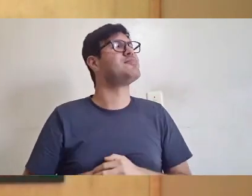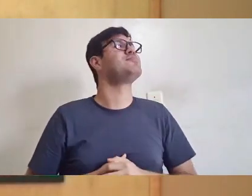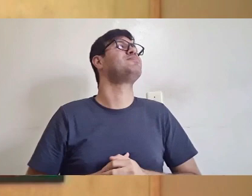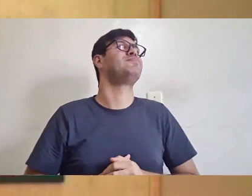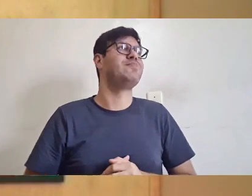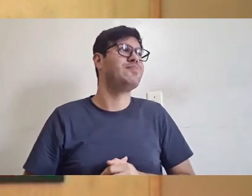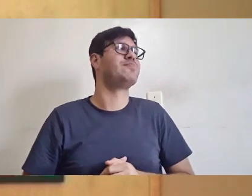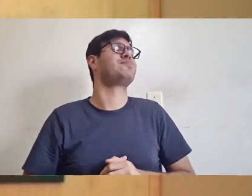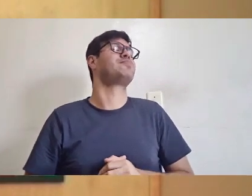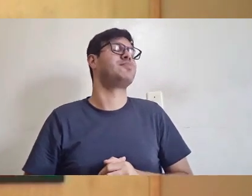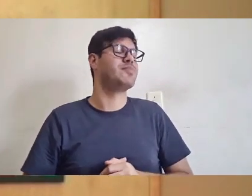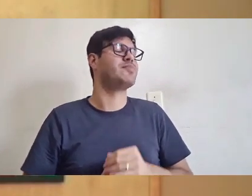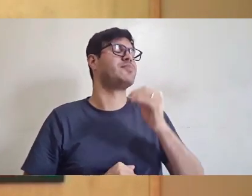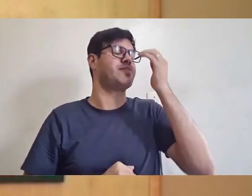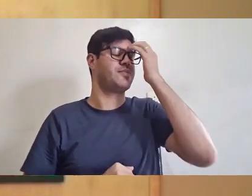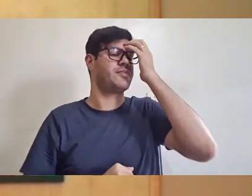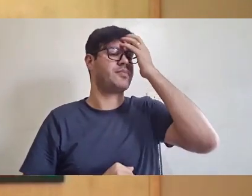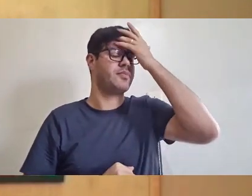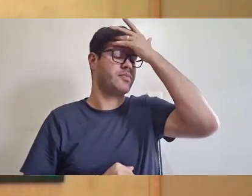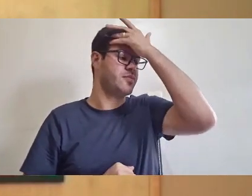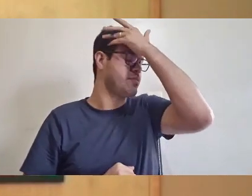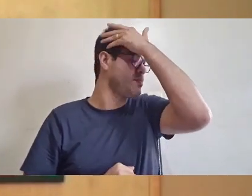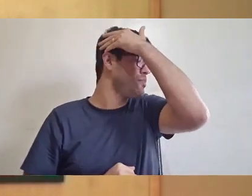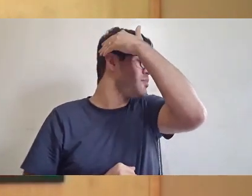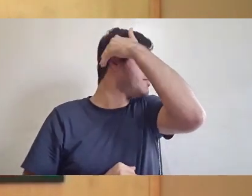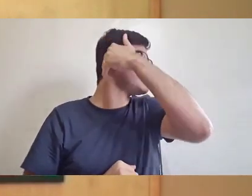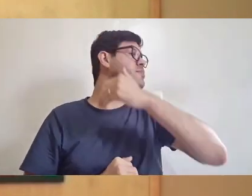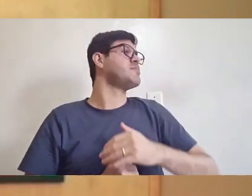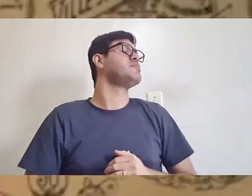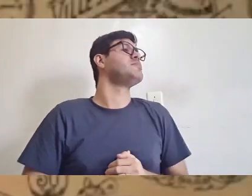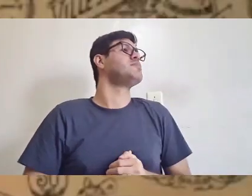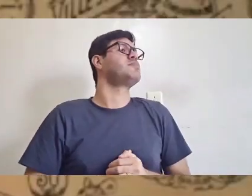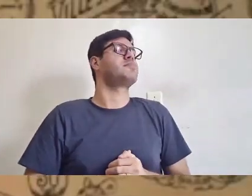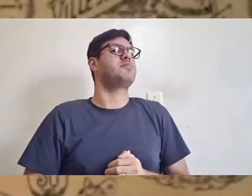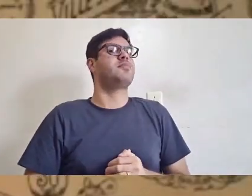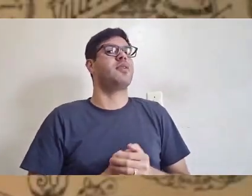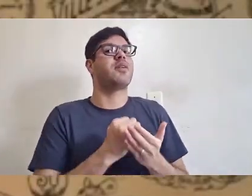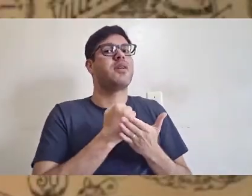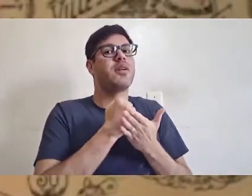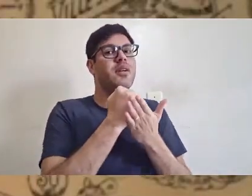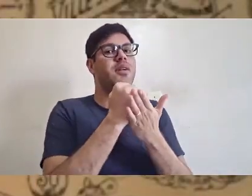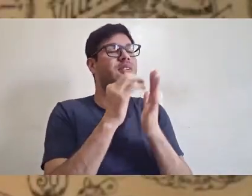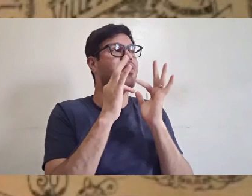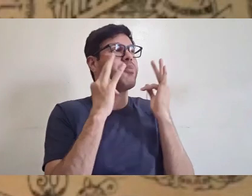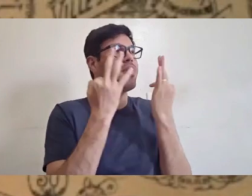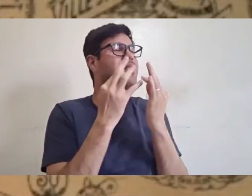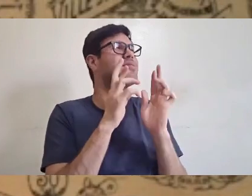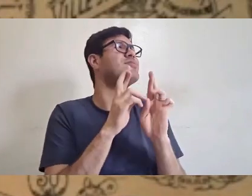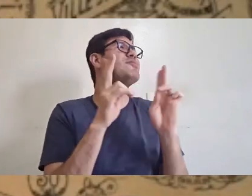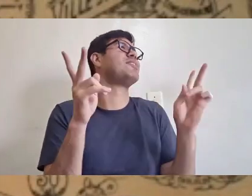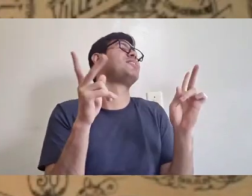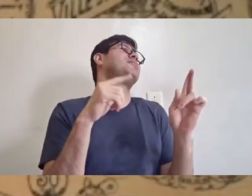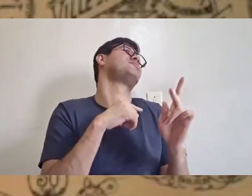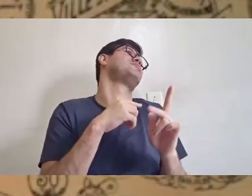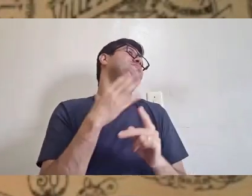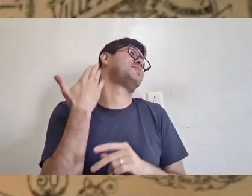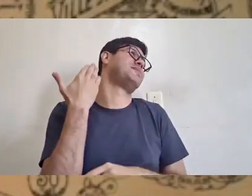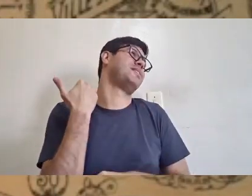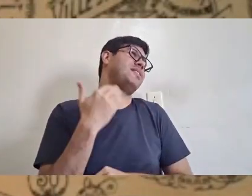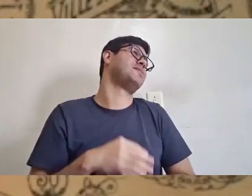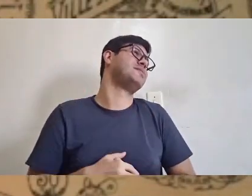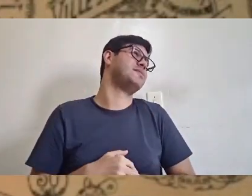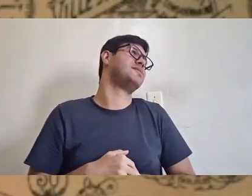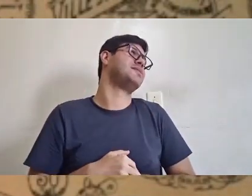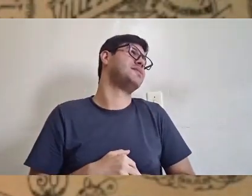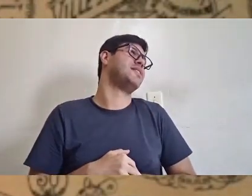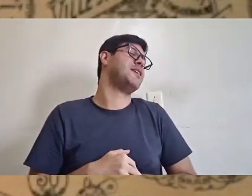Exato. dinheirinho. Nós tínhamos um encaminhamento familiar diferente. Era entendeu? outra coisa. Quer dizer,